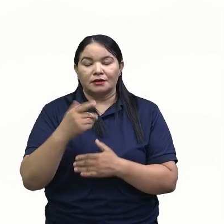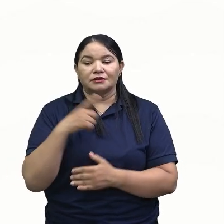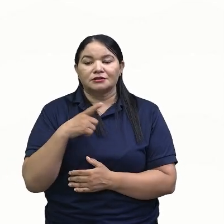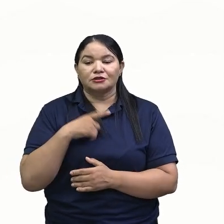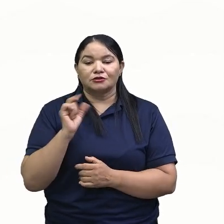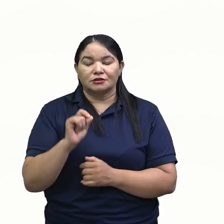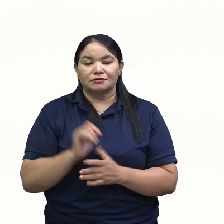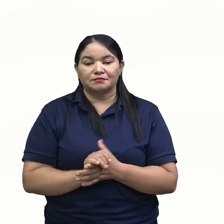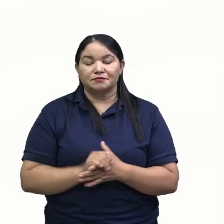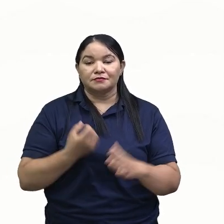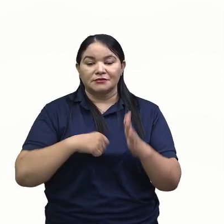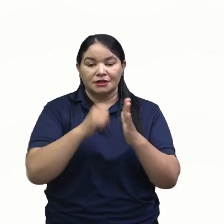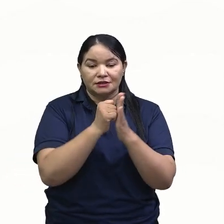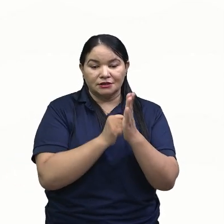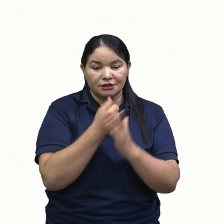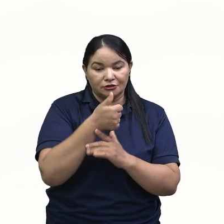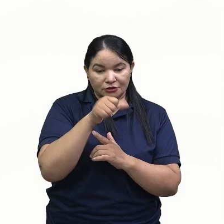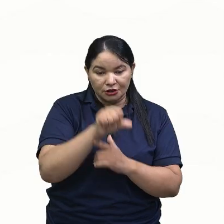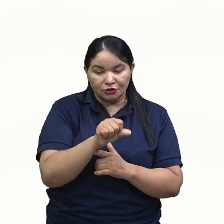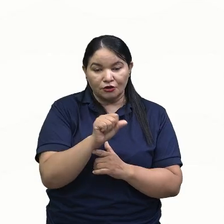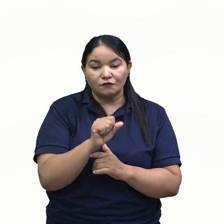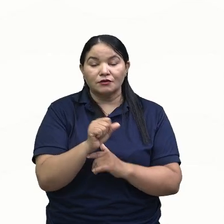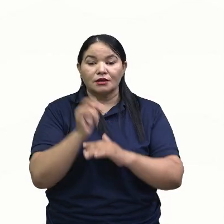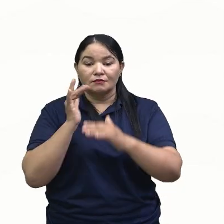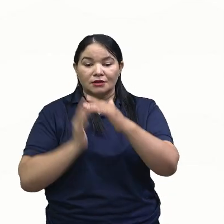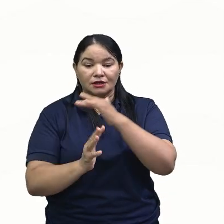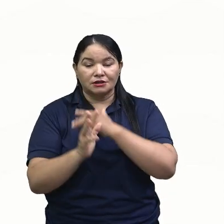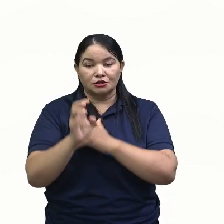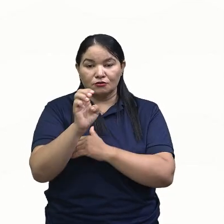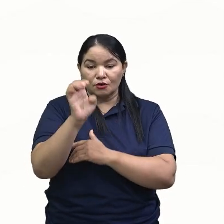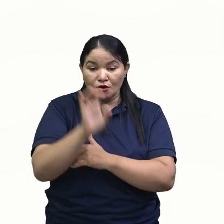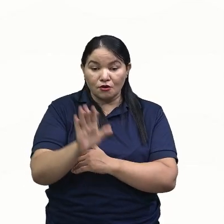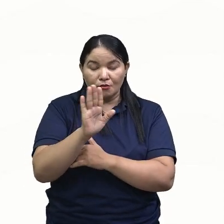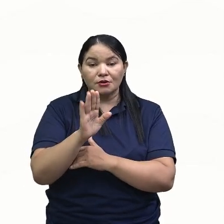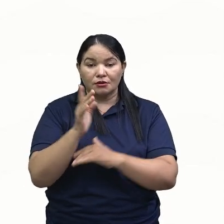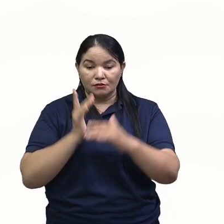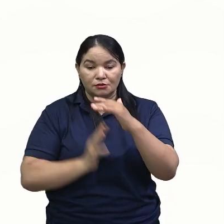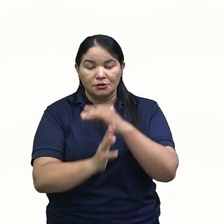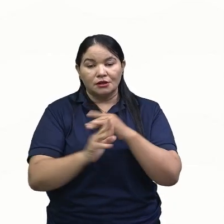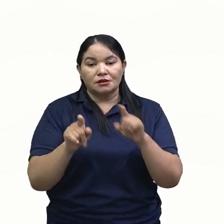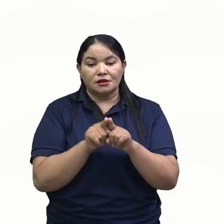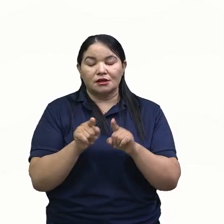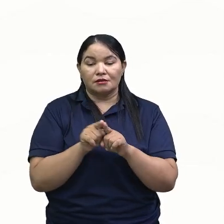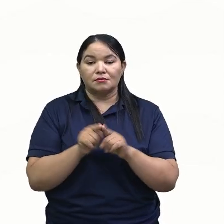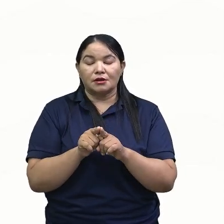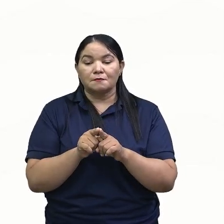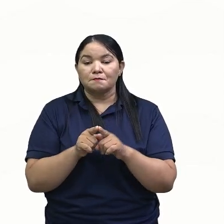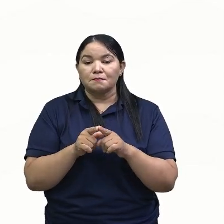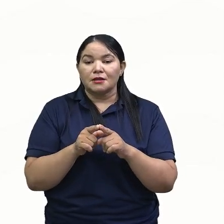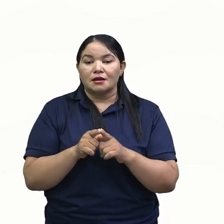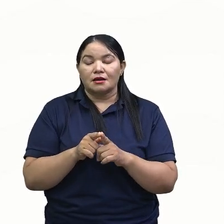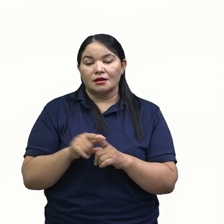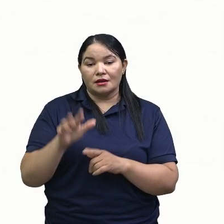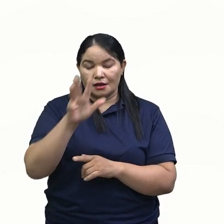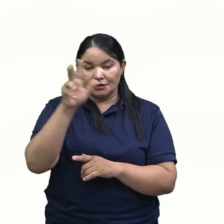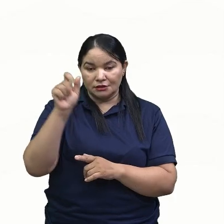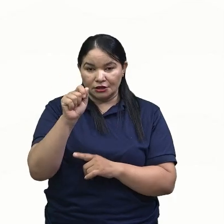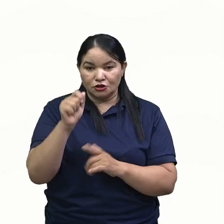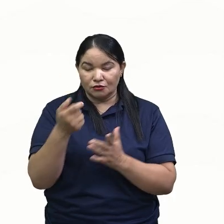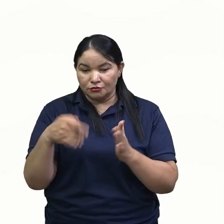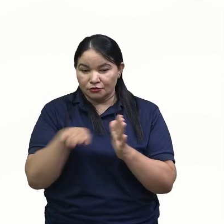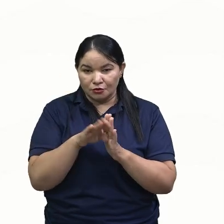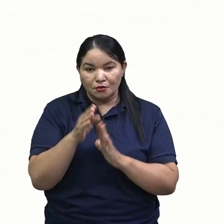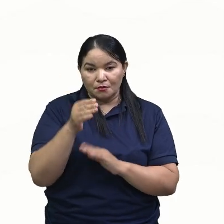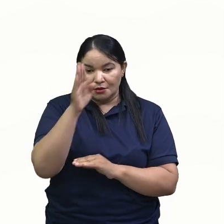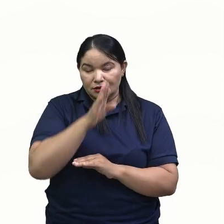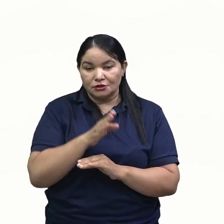o século XIX, né, com a imigração europeia e asiática para o Brasil, onde a comunidade